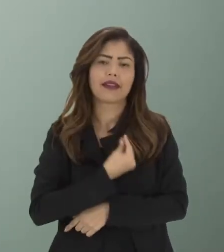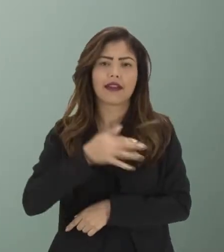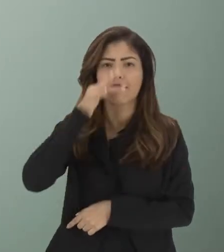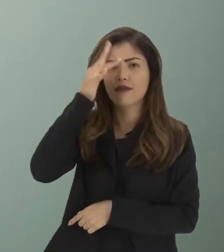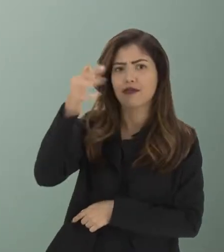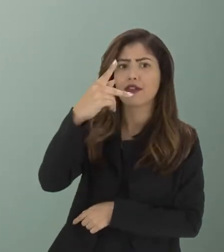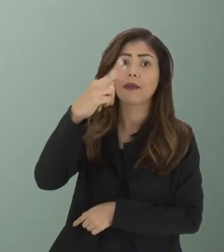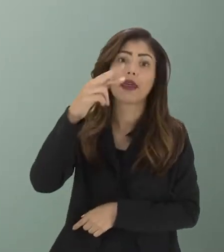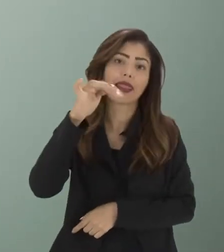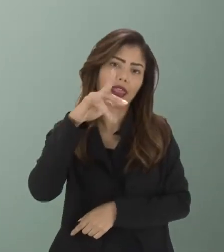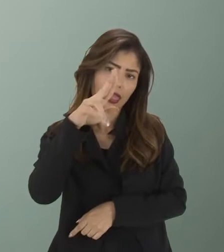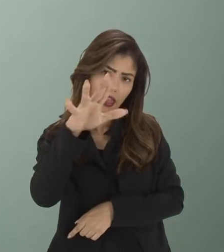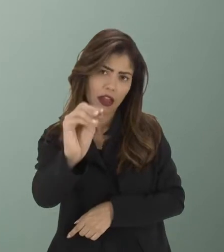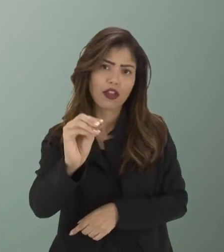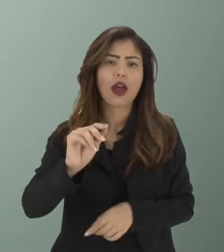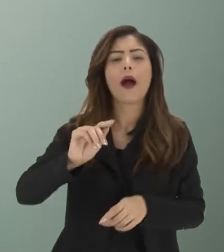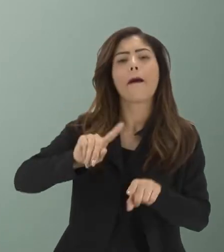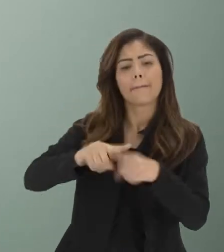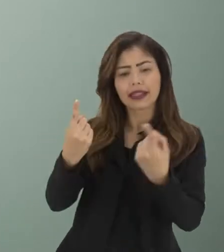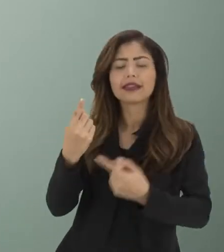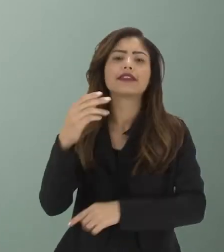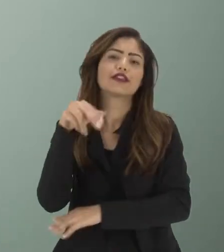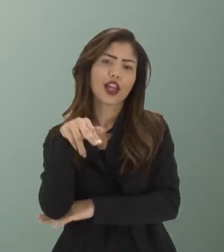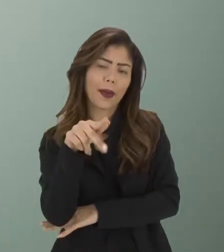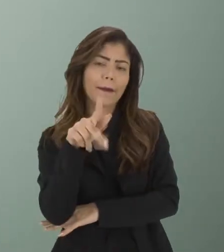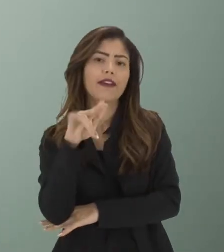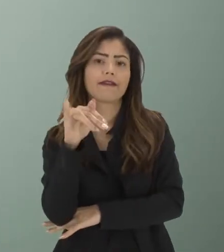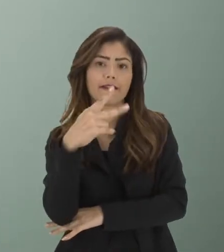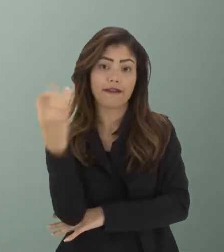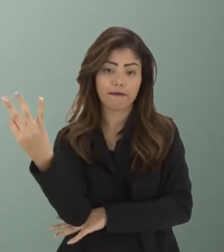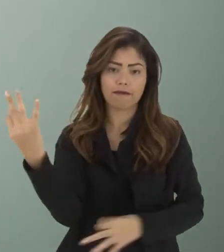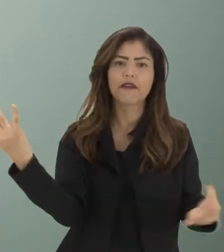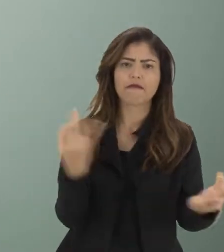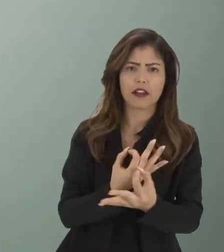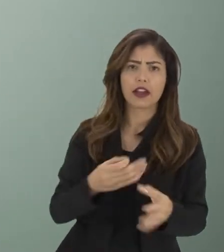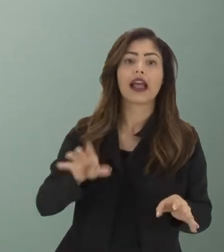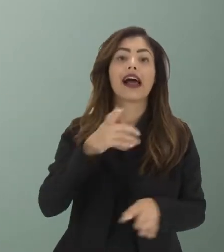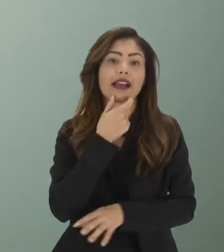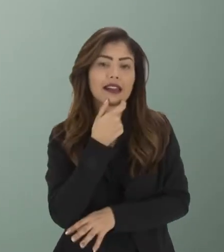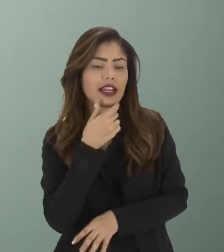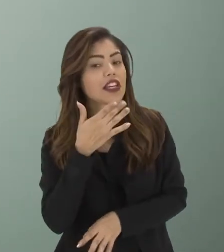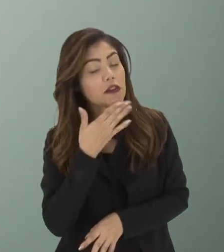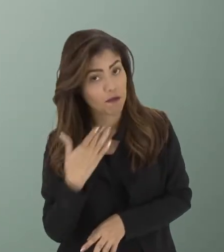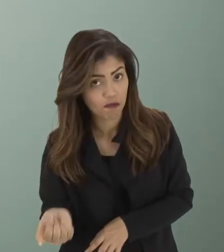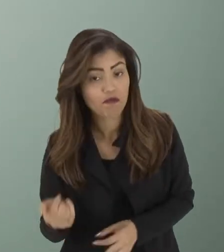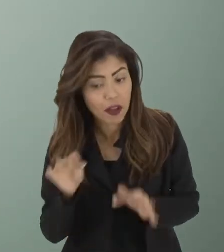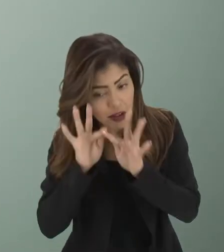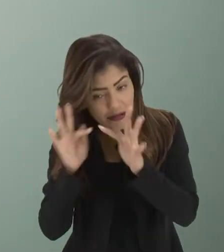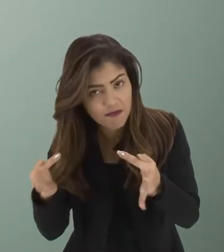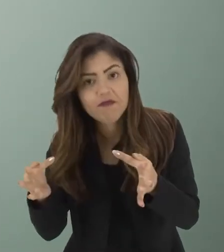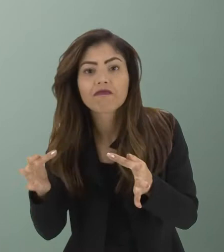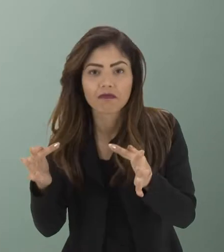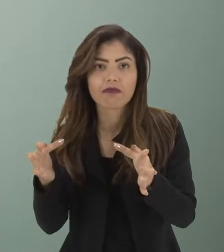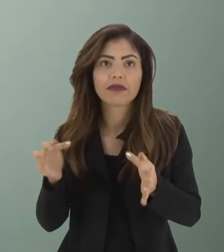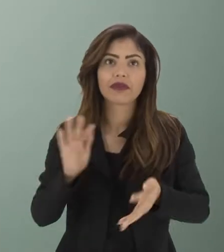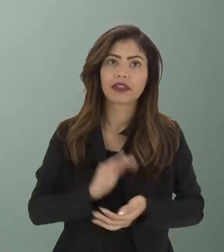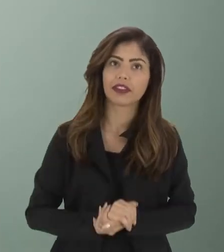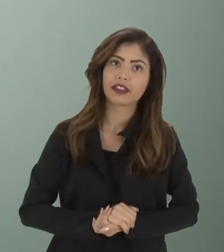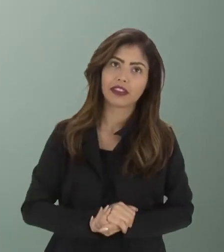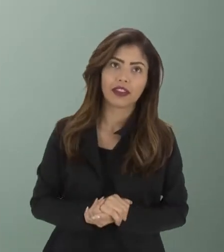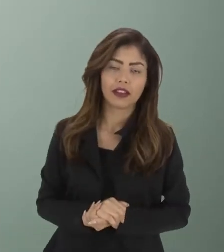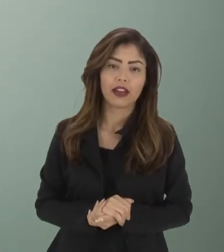do pretérito, futuro mais que perfeito, né? Em inglês eu te garanto que é mais simples. By the way,